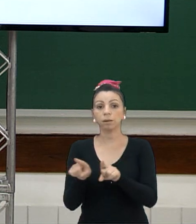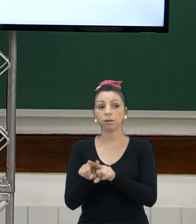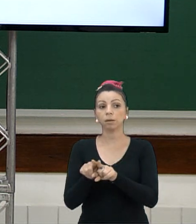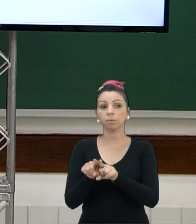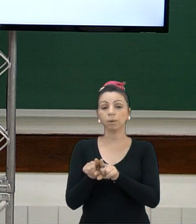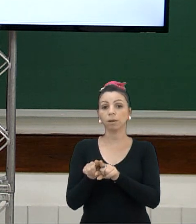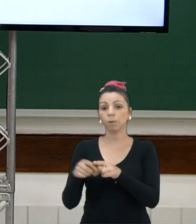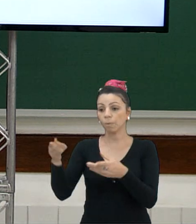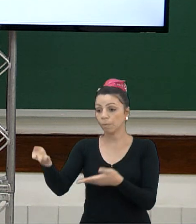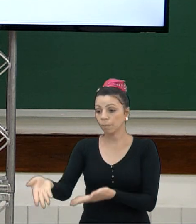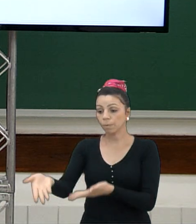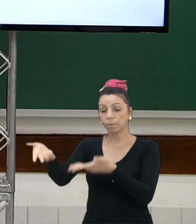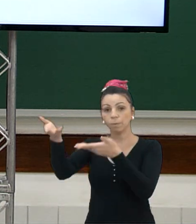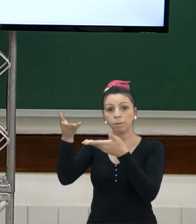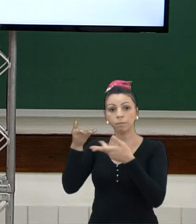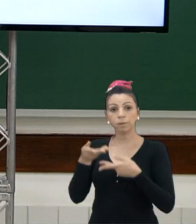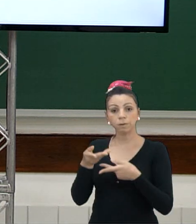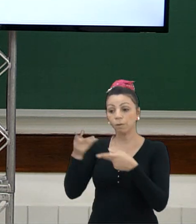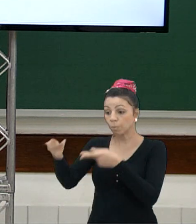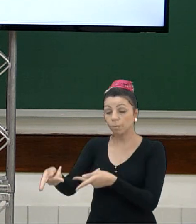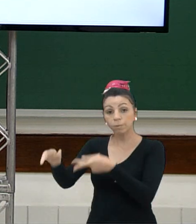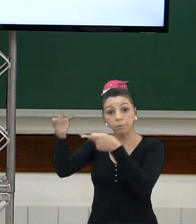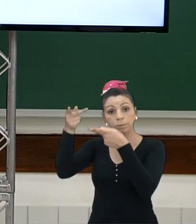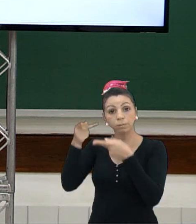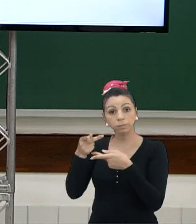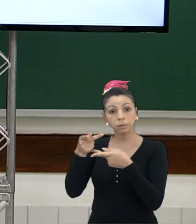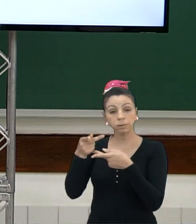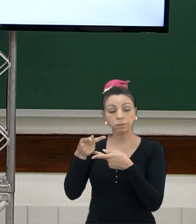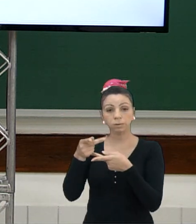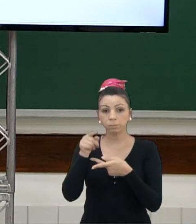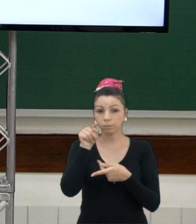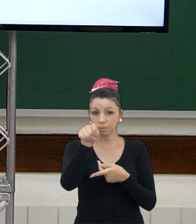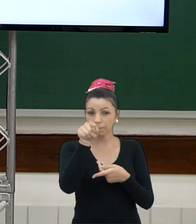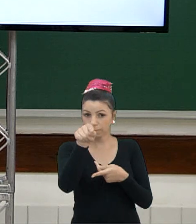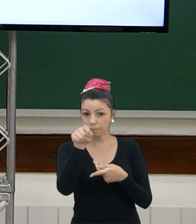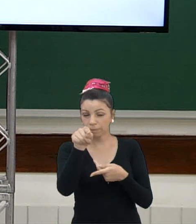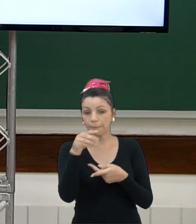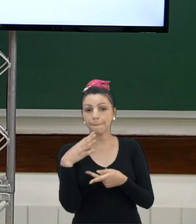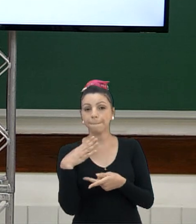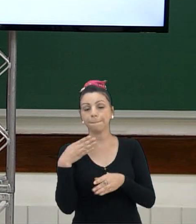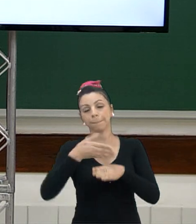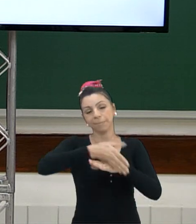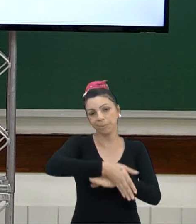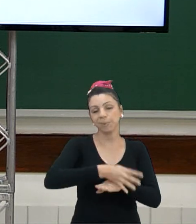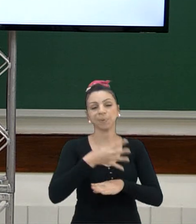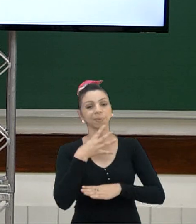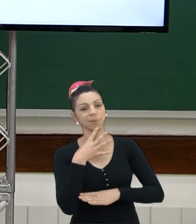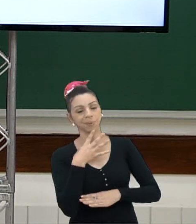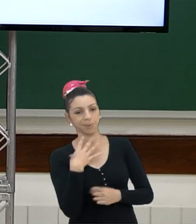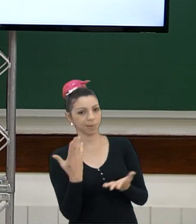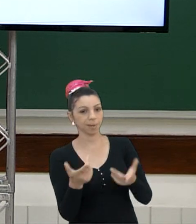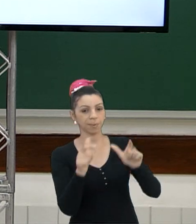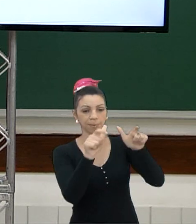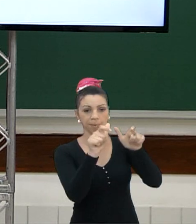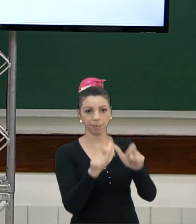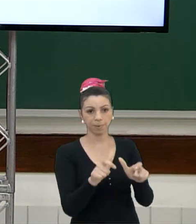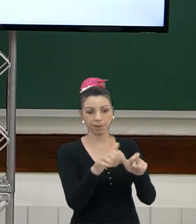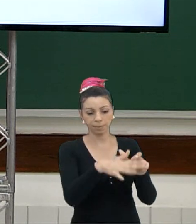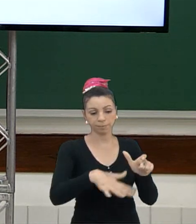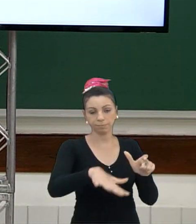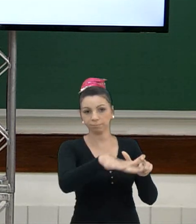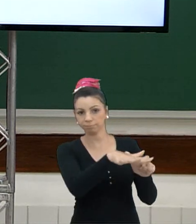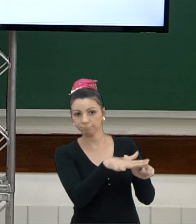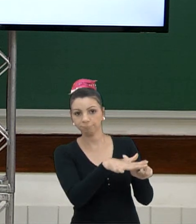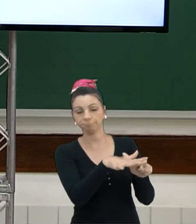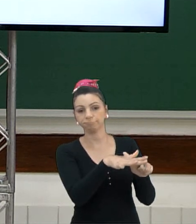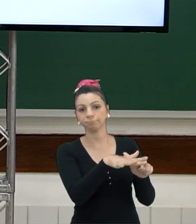um convite, está fazendo um convite para você participar, conhecer o lugar, a região, ou às